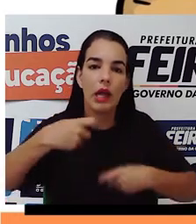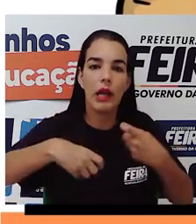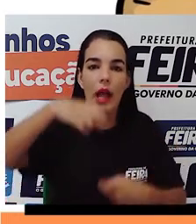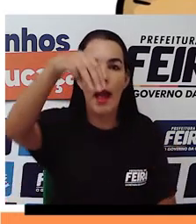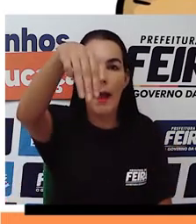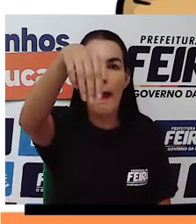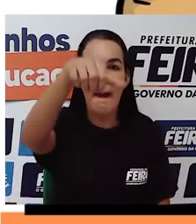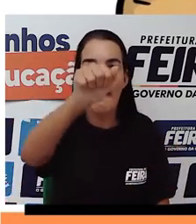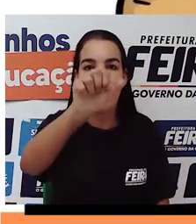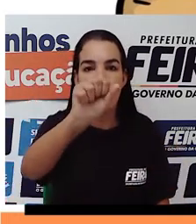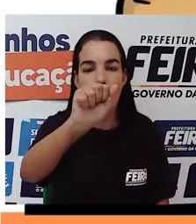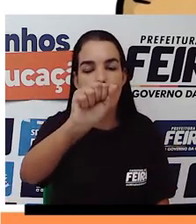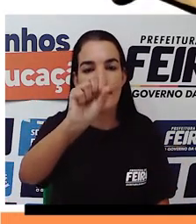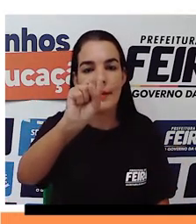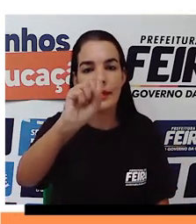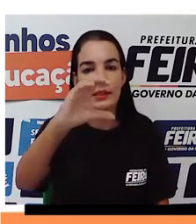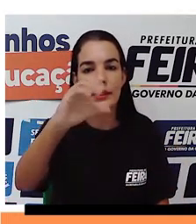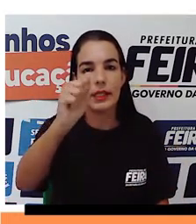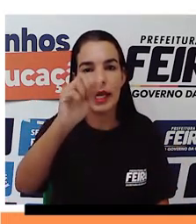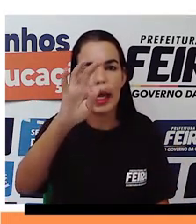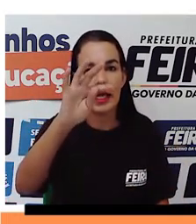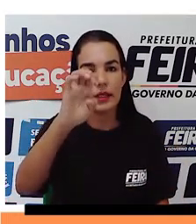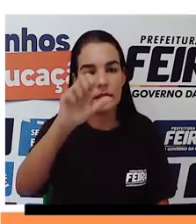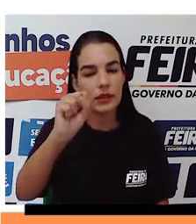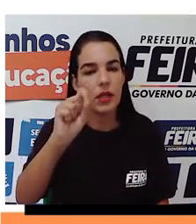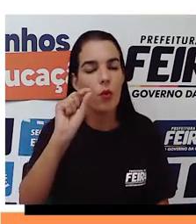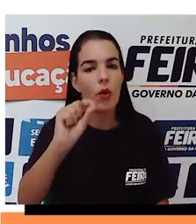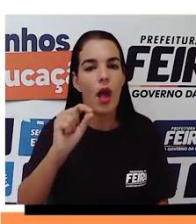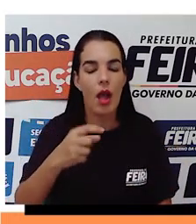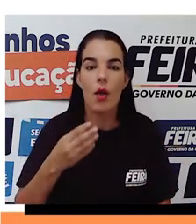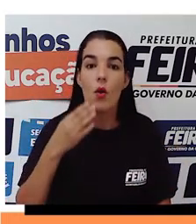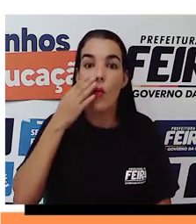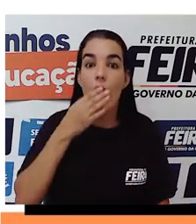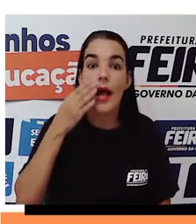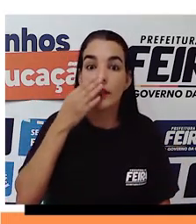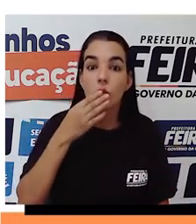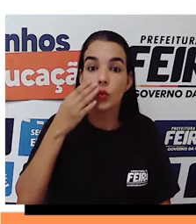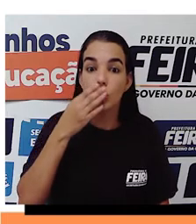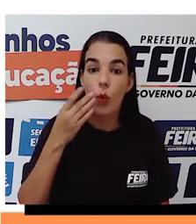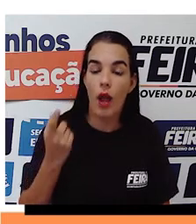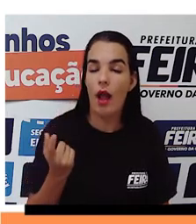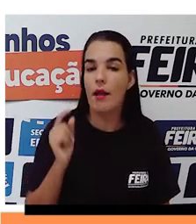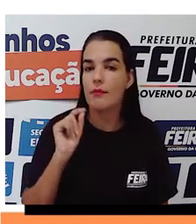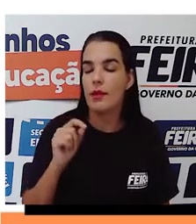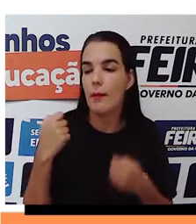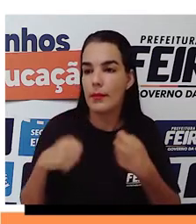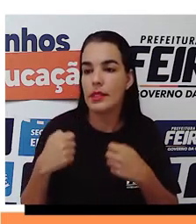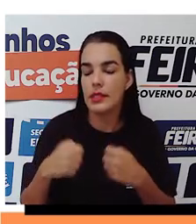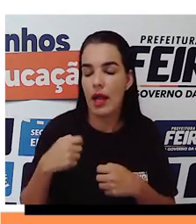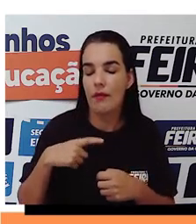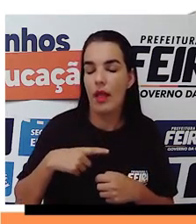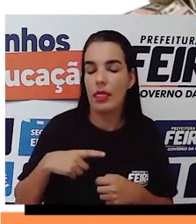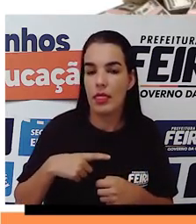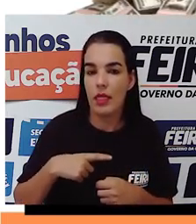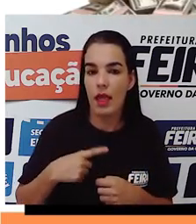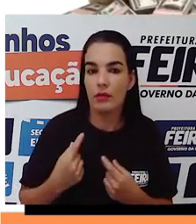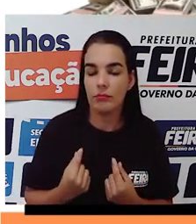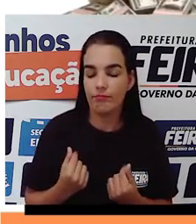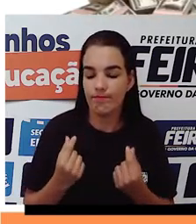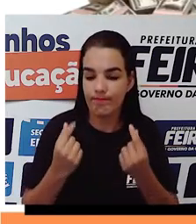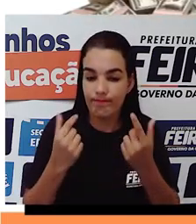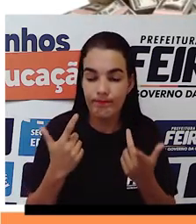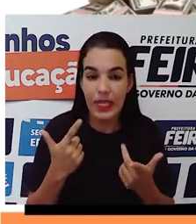brasileiro vinha perdendo preço na Europa. E com isso, os senhores de engenho de Olinda contraíram dívidas com